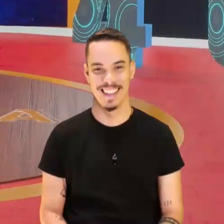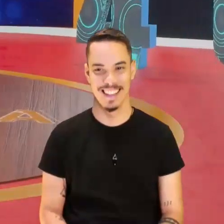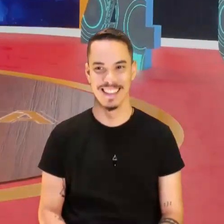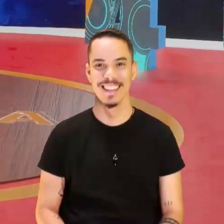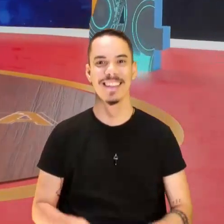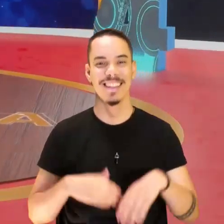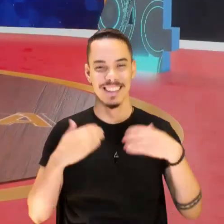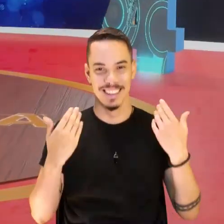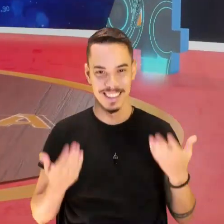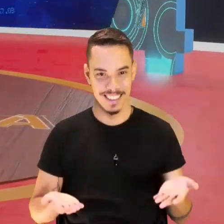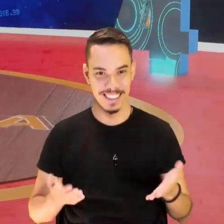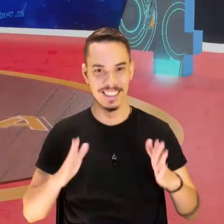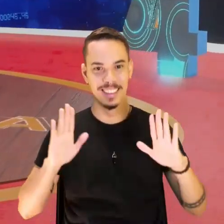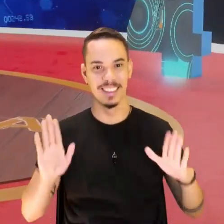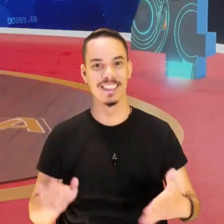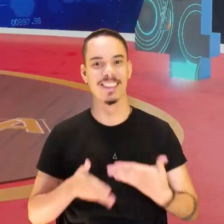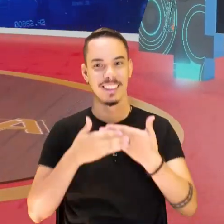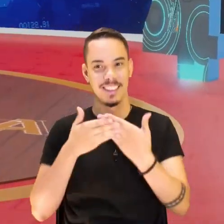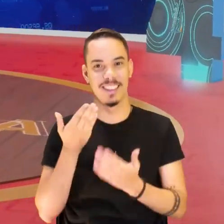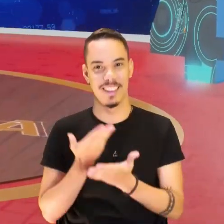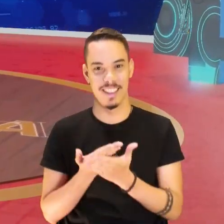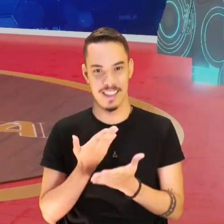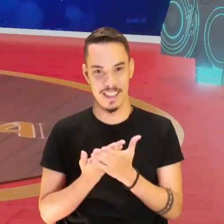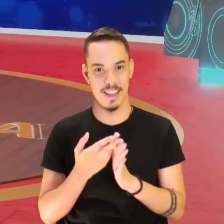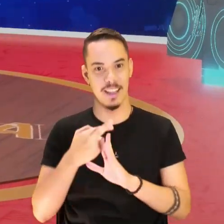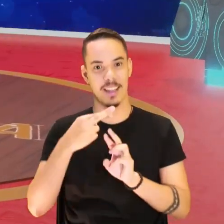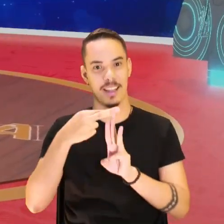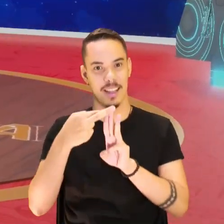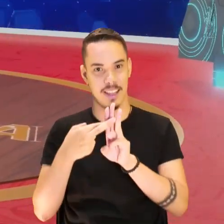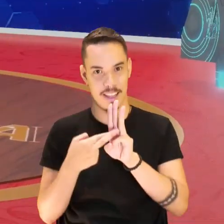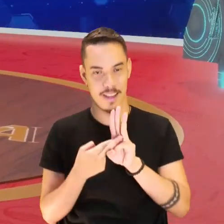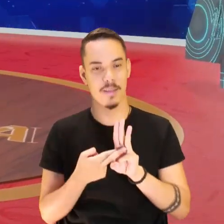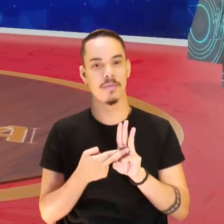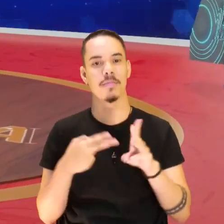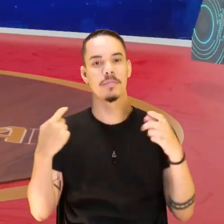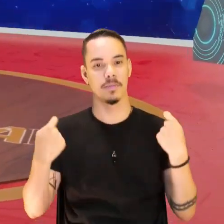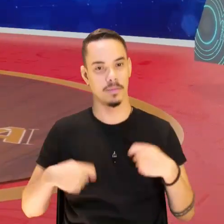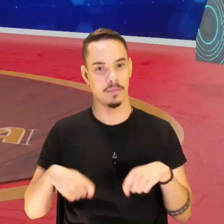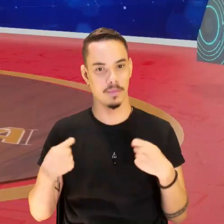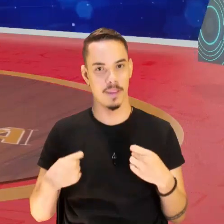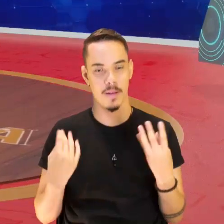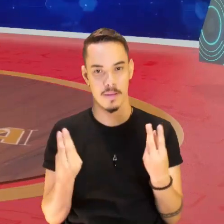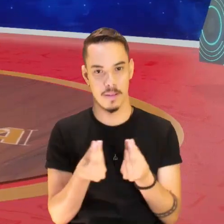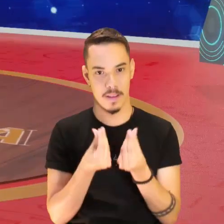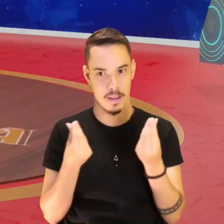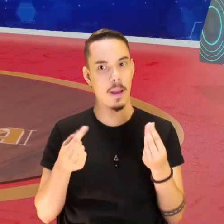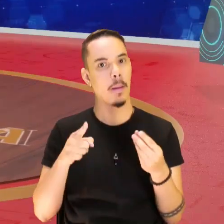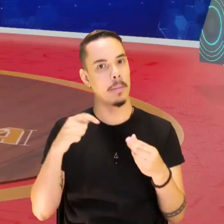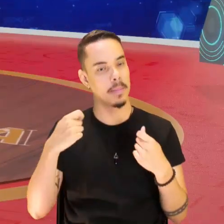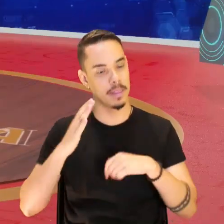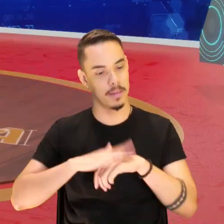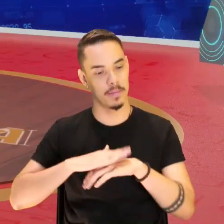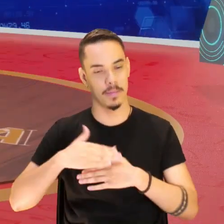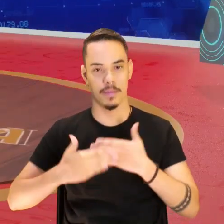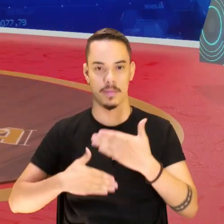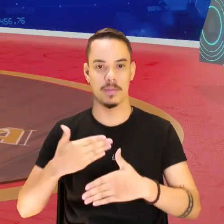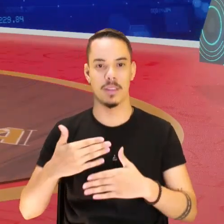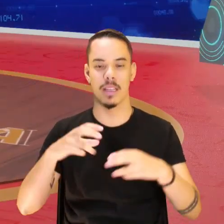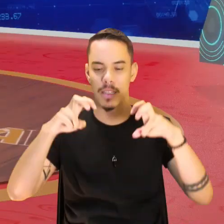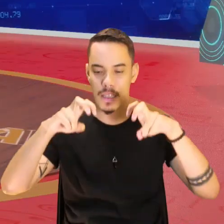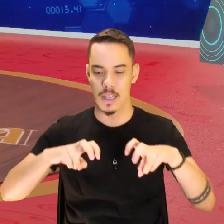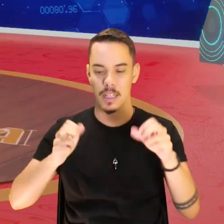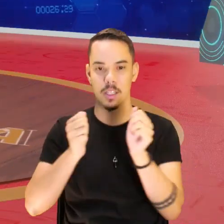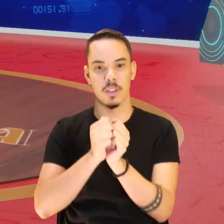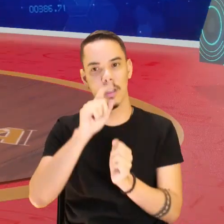Mas então fechamos por aqui nossa aula né a regra de três composta precisa de um que é mais então você tem que desenvolver senta junto